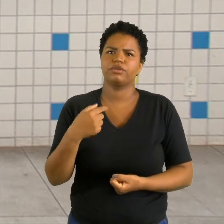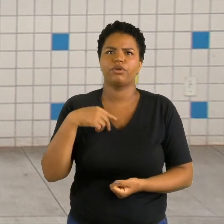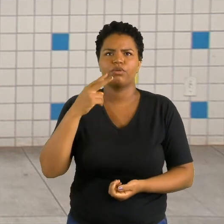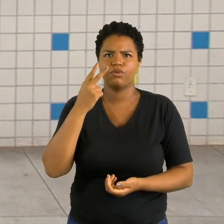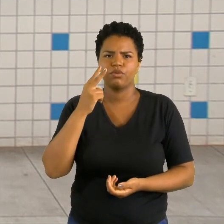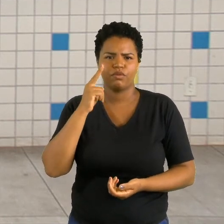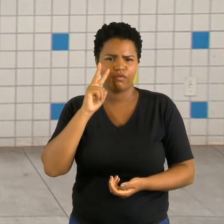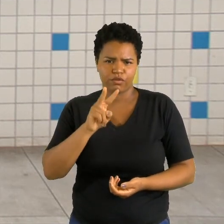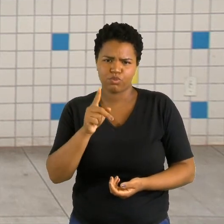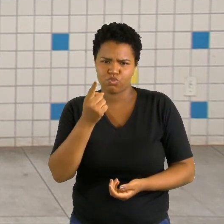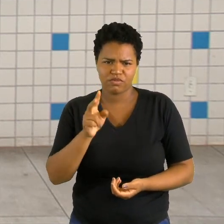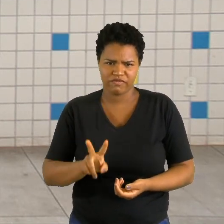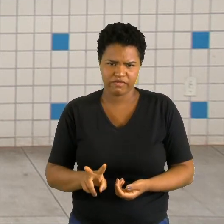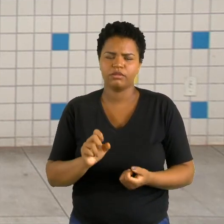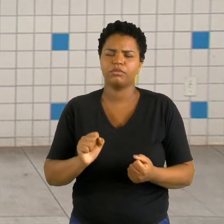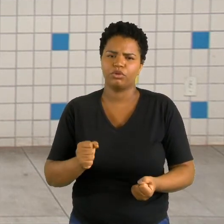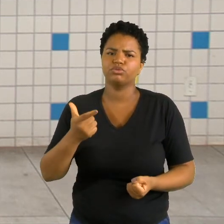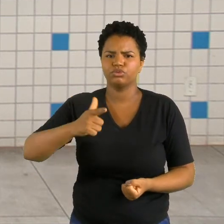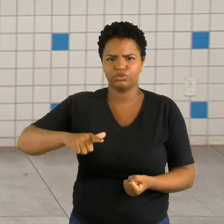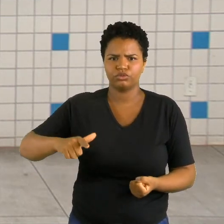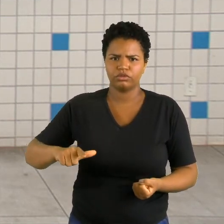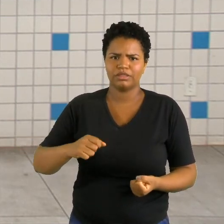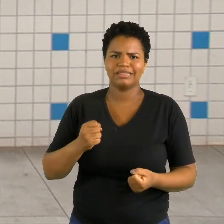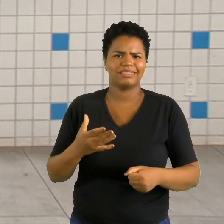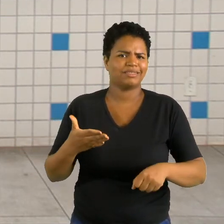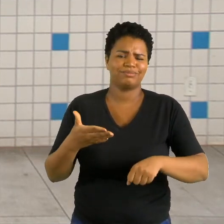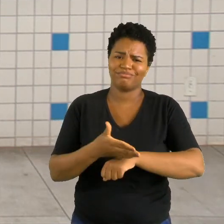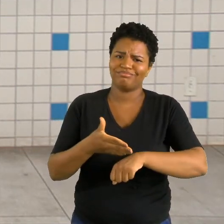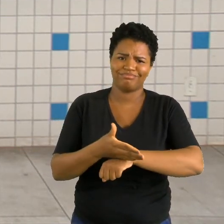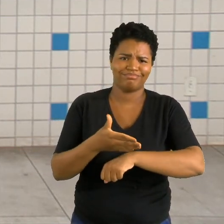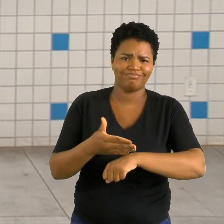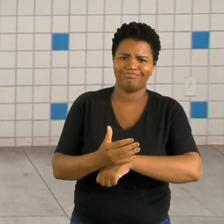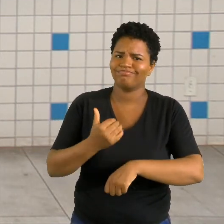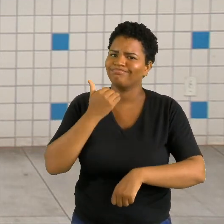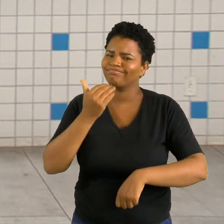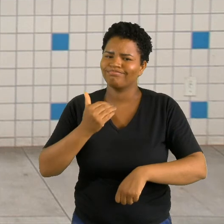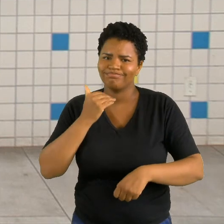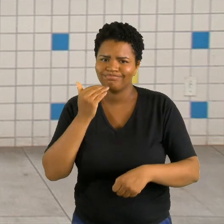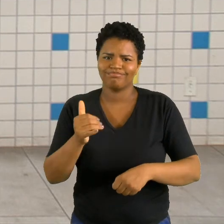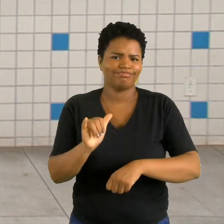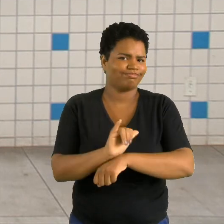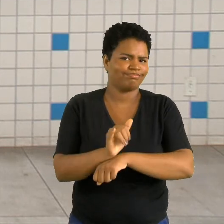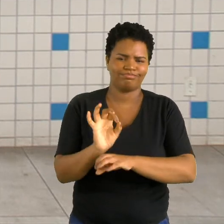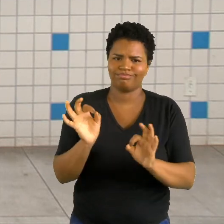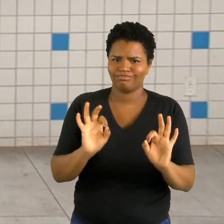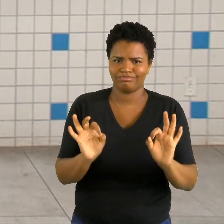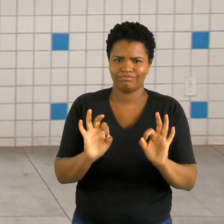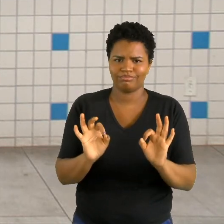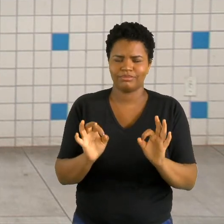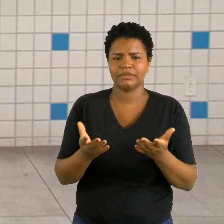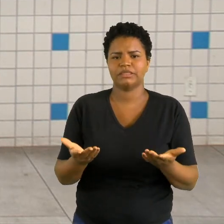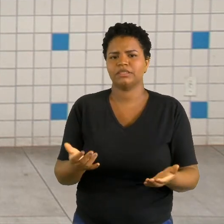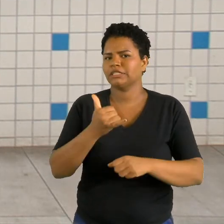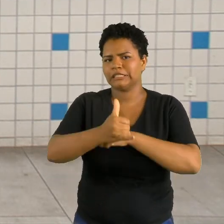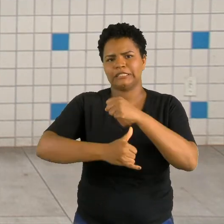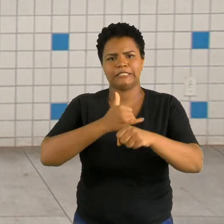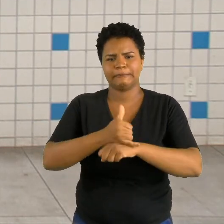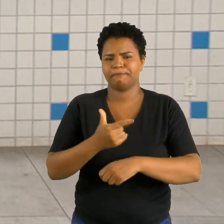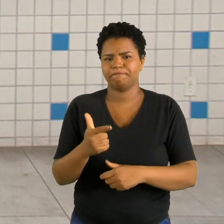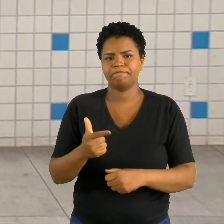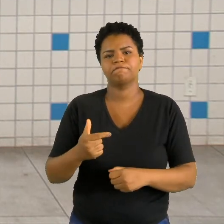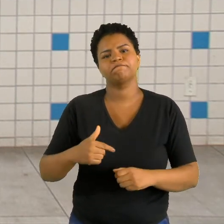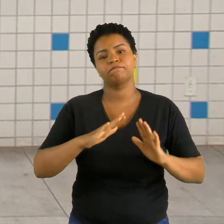importante vocês entenderem é que a questão da predestinação que o calvinismo defendia. Bom, gente, nós estamos ficando por aqui.